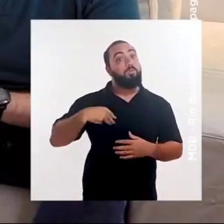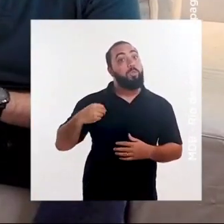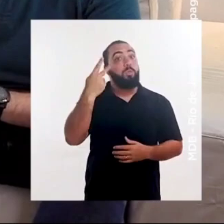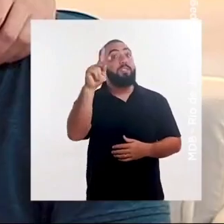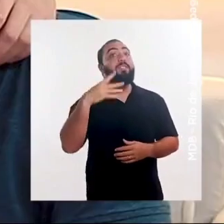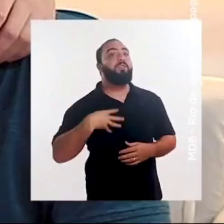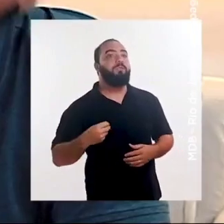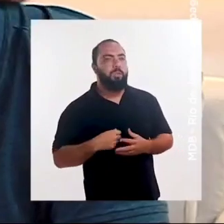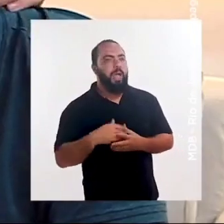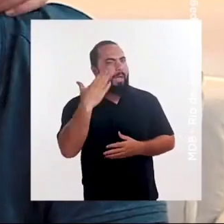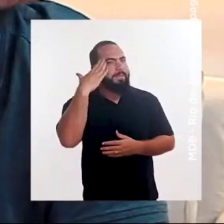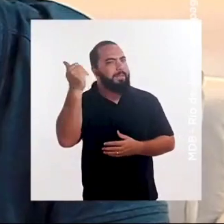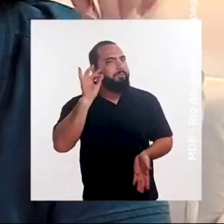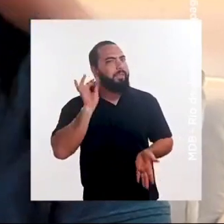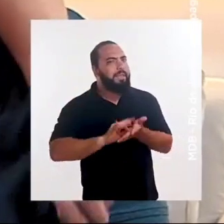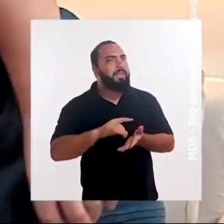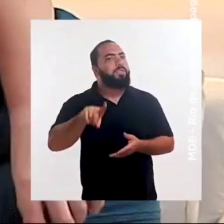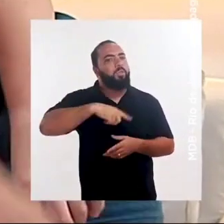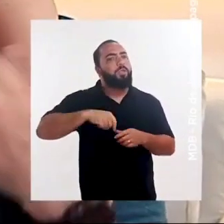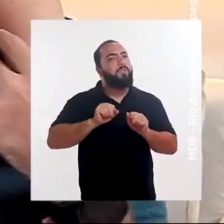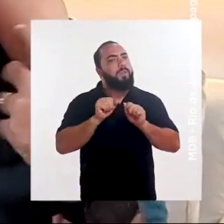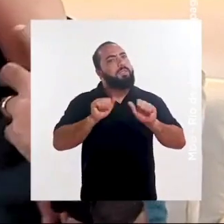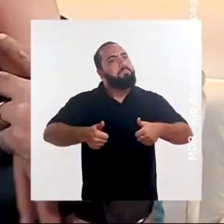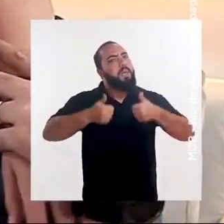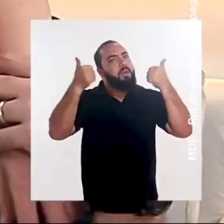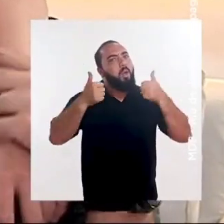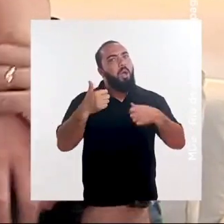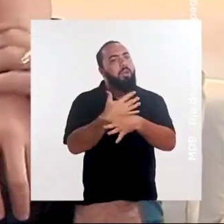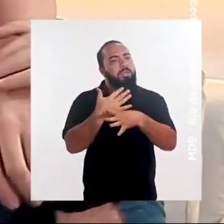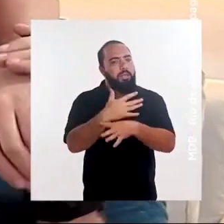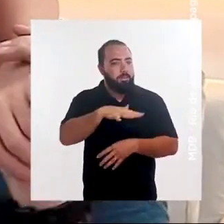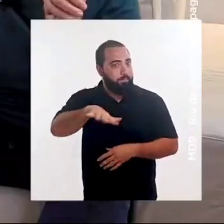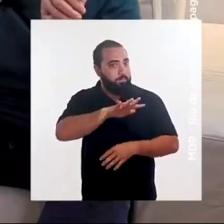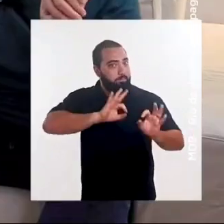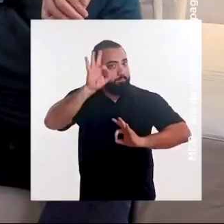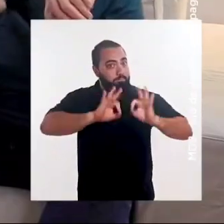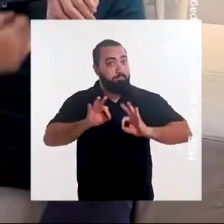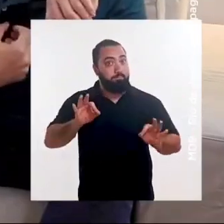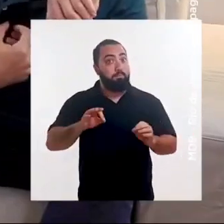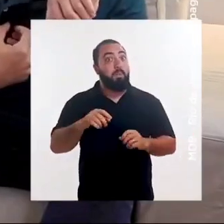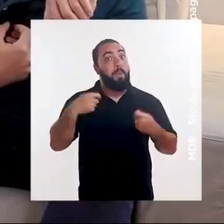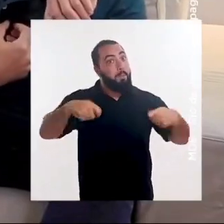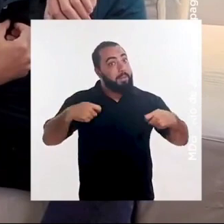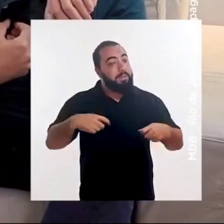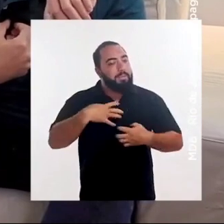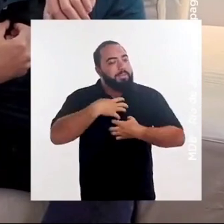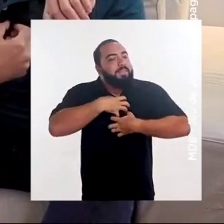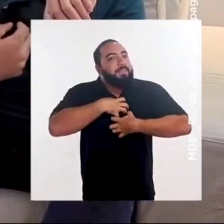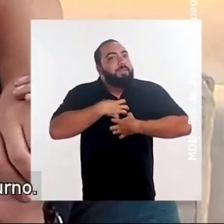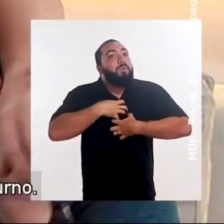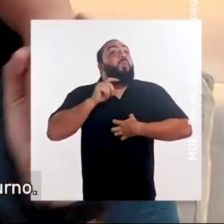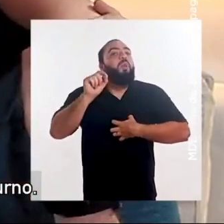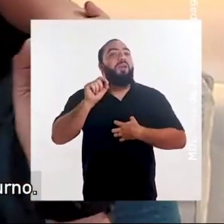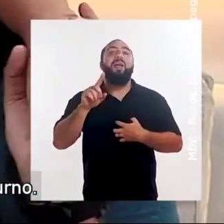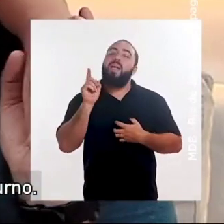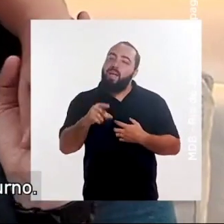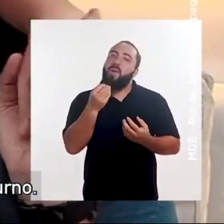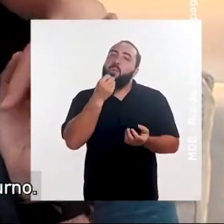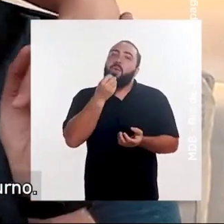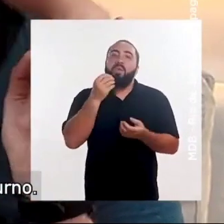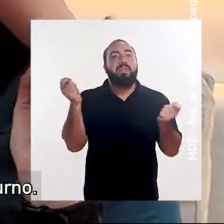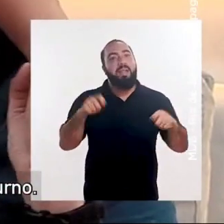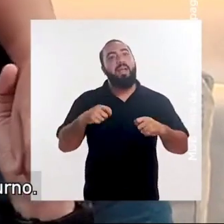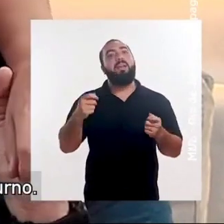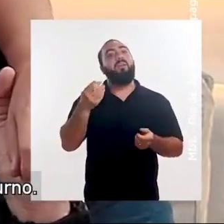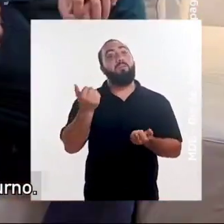meus filhos. Eu sei exatamente o que a gente precisa fazer para arrumar a nossa cidade. Ouça o seu coração na hora de votar e me dê a oportunidade